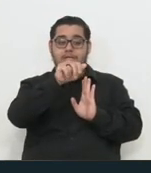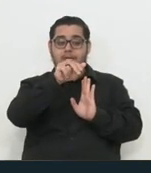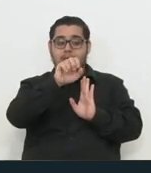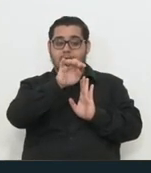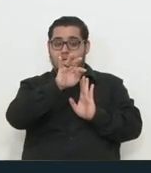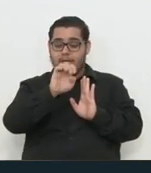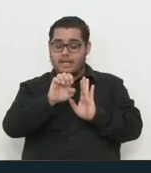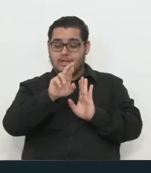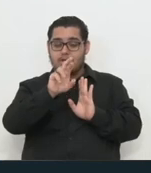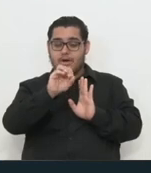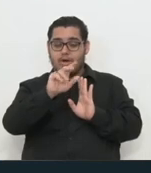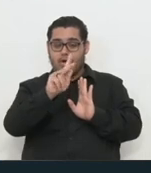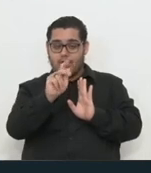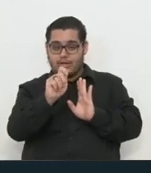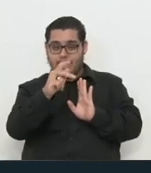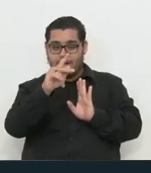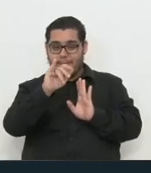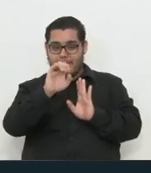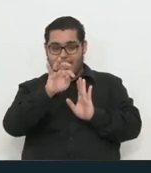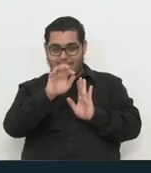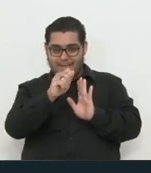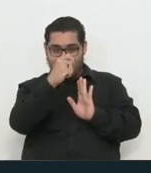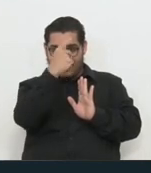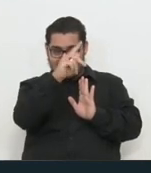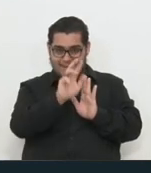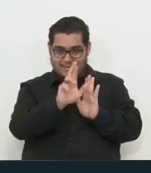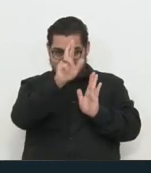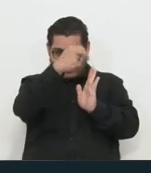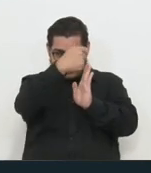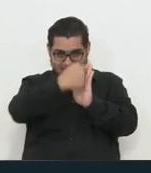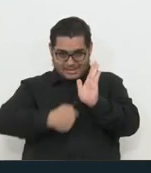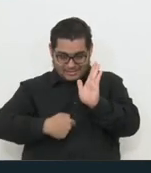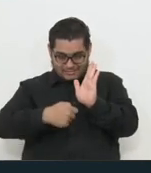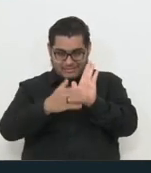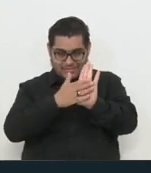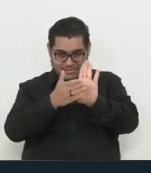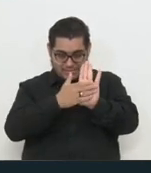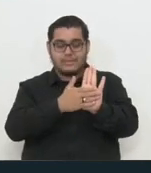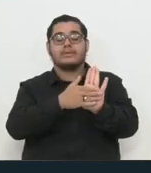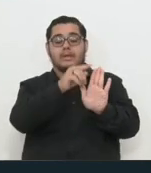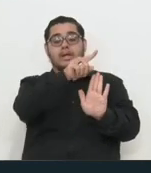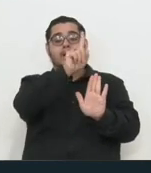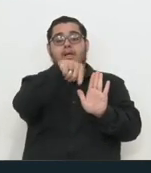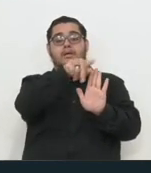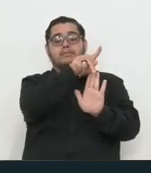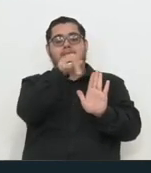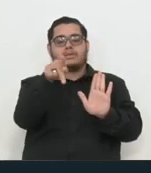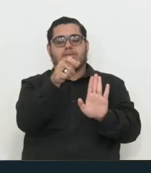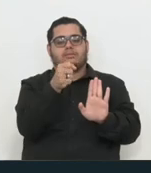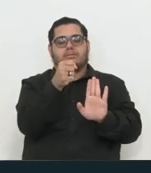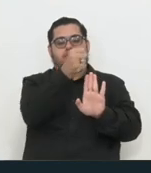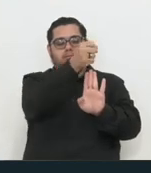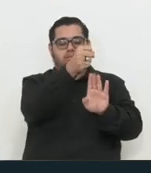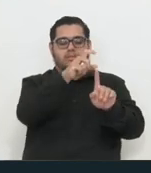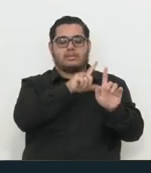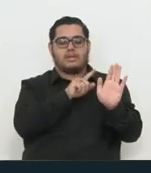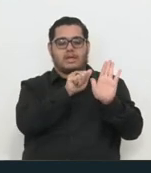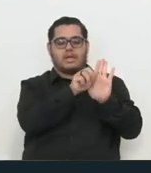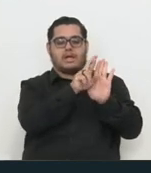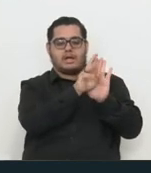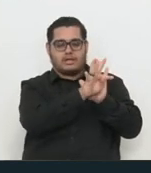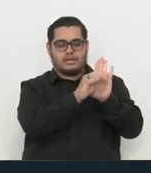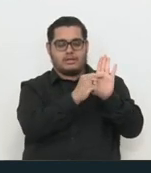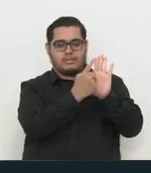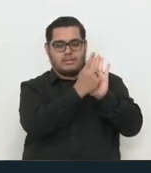por ser autora da proposta será presidente dos trabalhos conforme disciplinado pelo parágrafo primeiro do artigo 90 do Regimento Interno